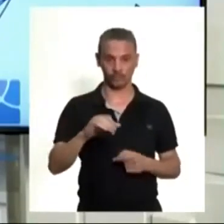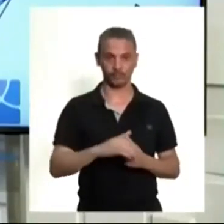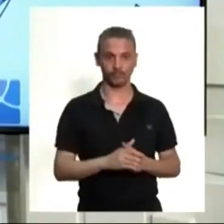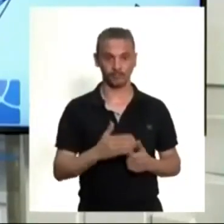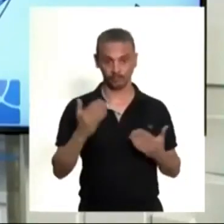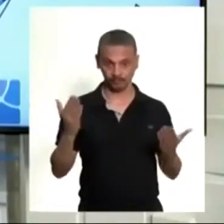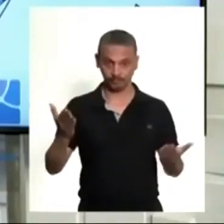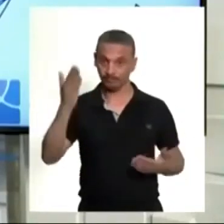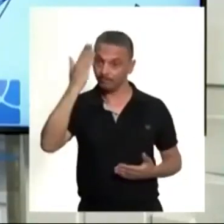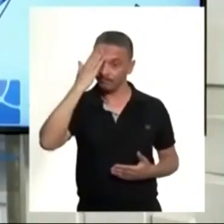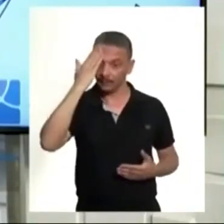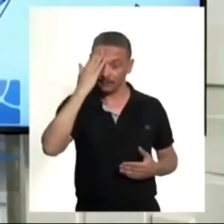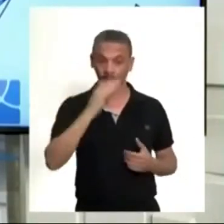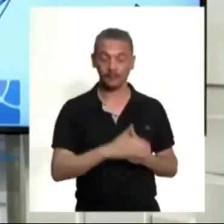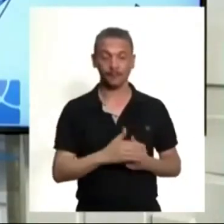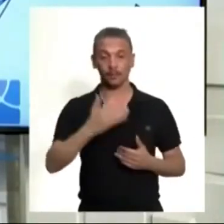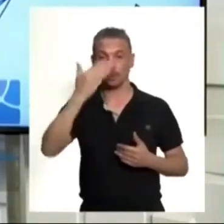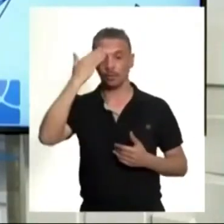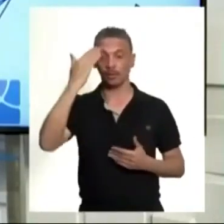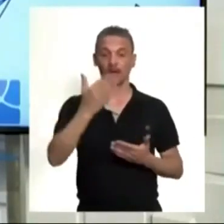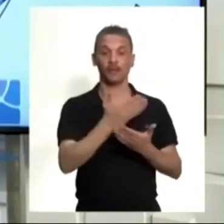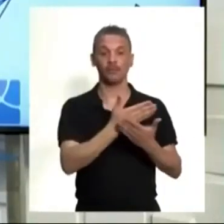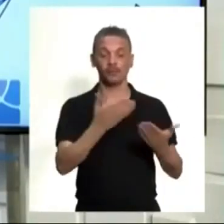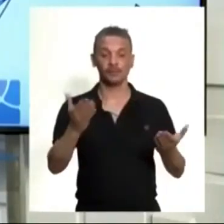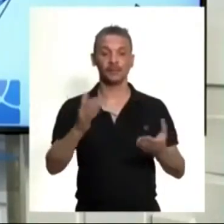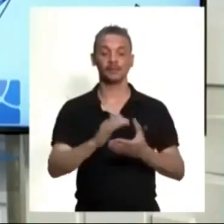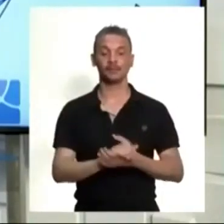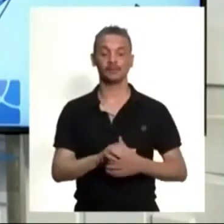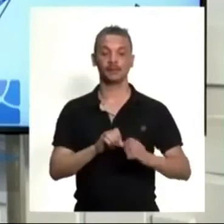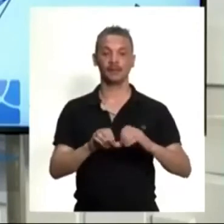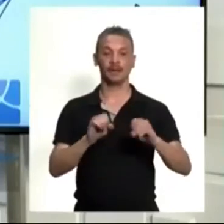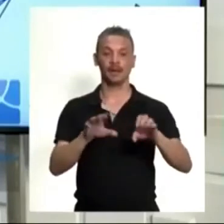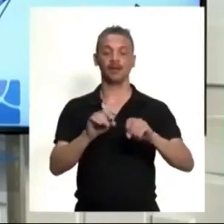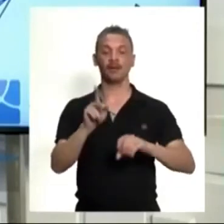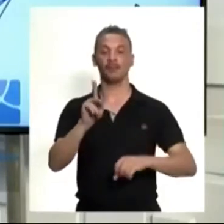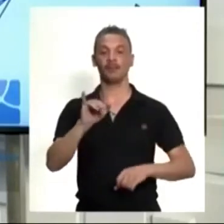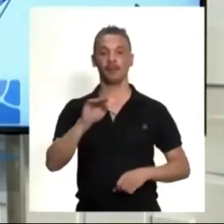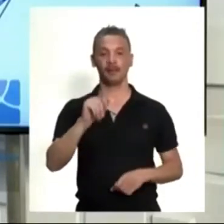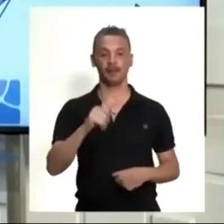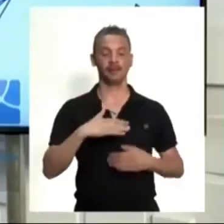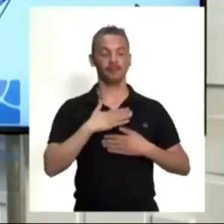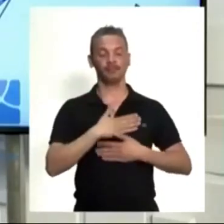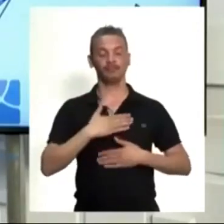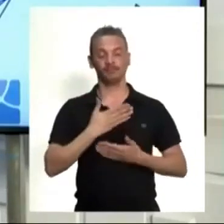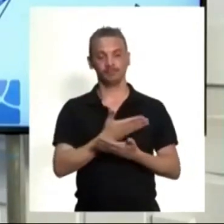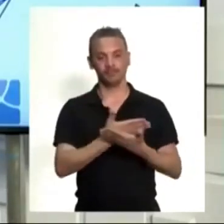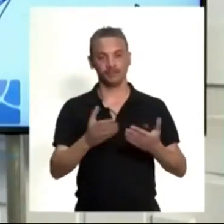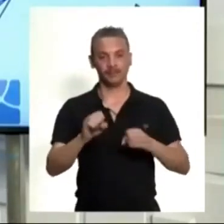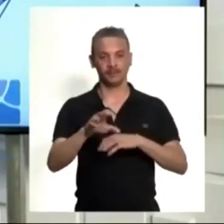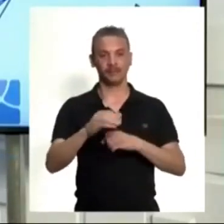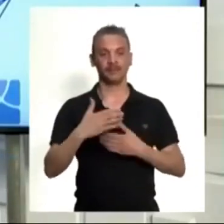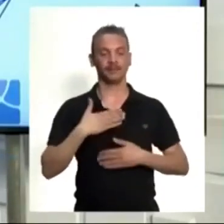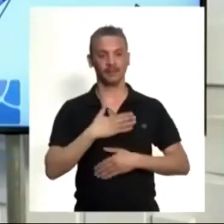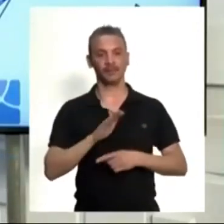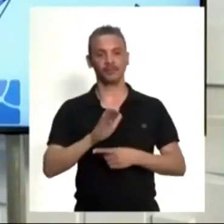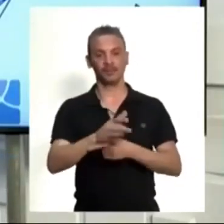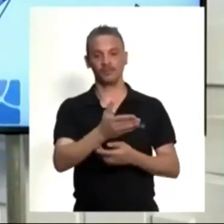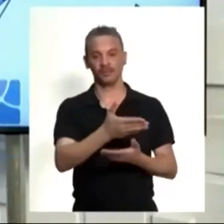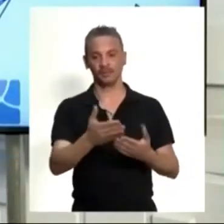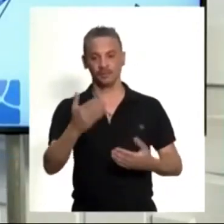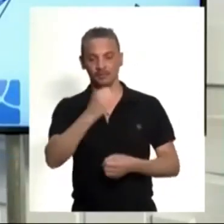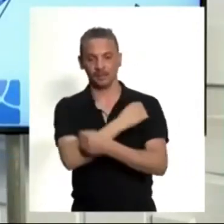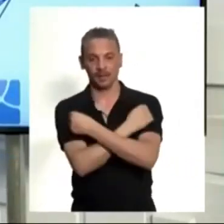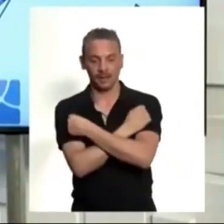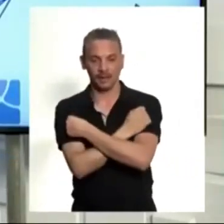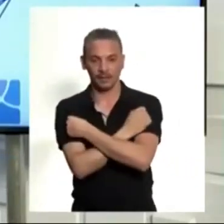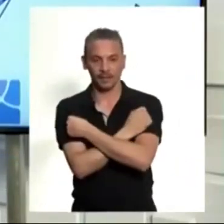pilha. Correto? Muito obrigado. Essa foi a aula de pilhas que eu fiz com bastante carinho para vocês. Espero que eu tenha ajudado. Um grande